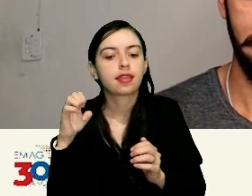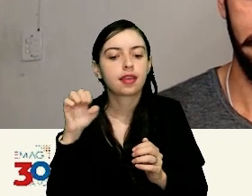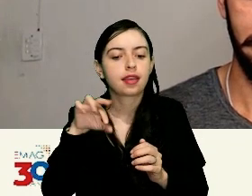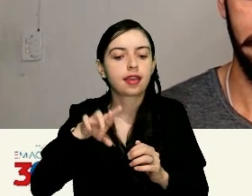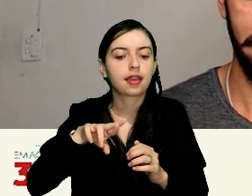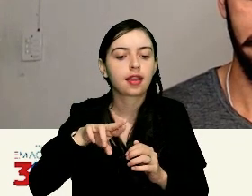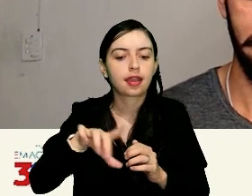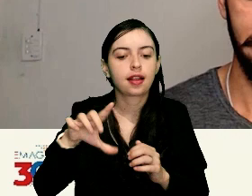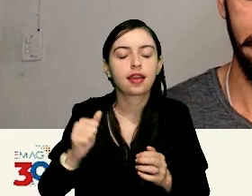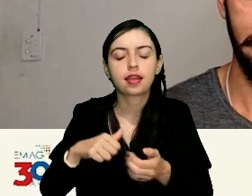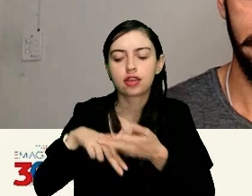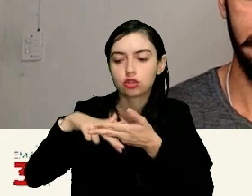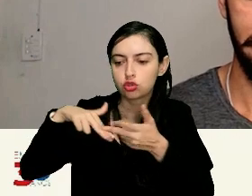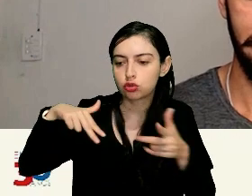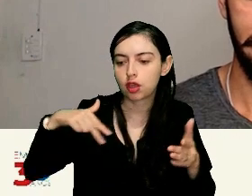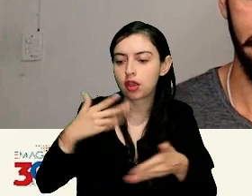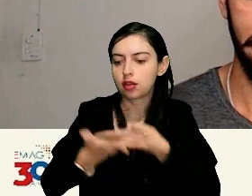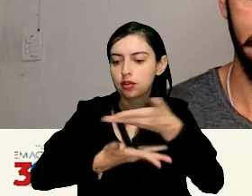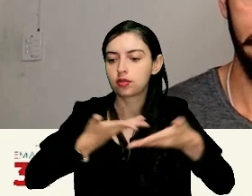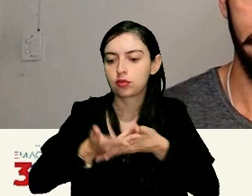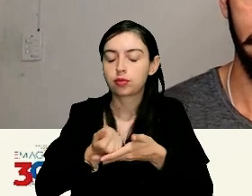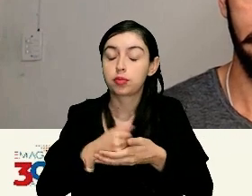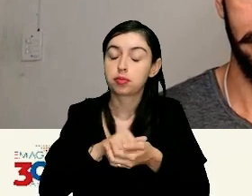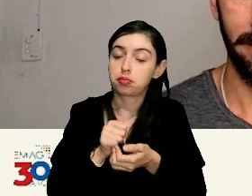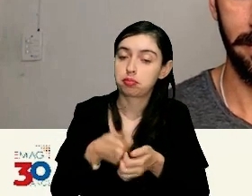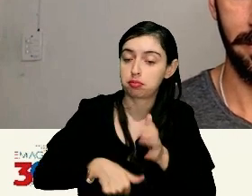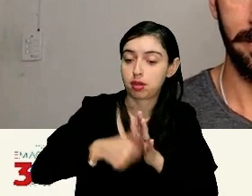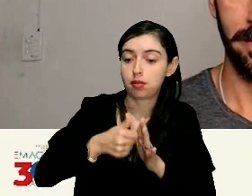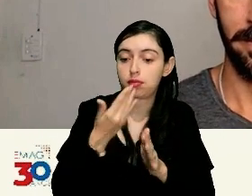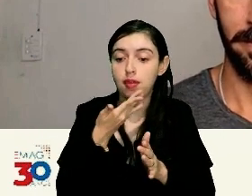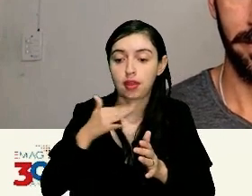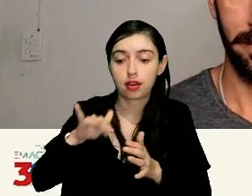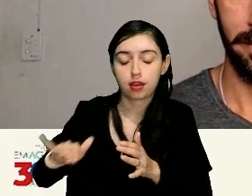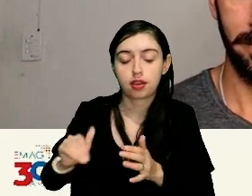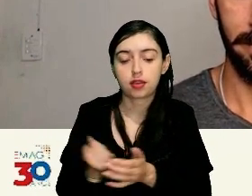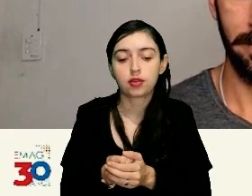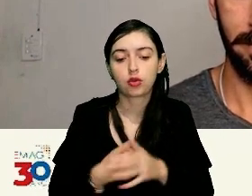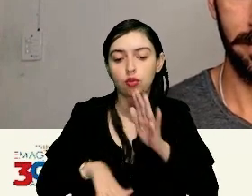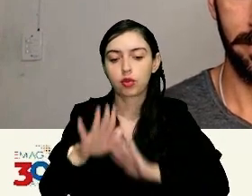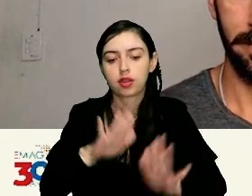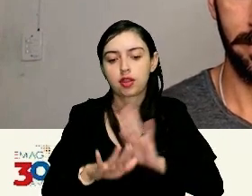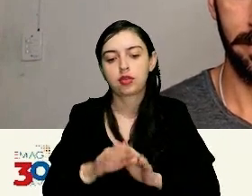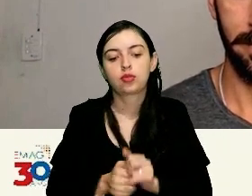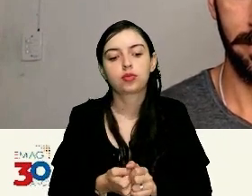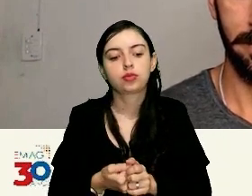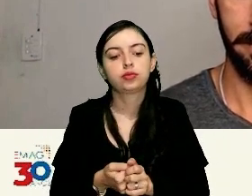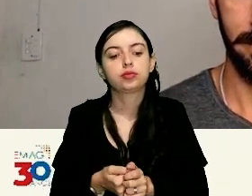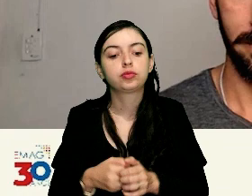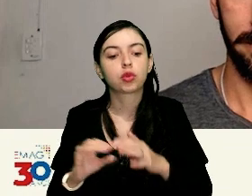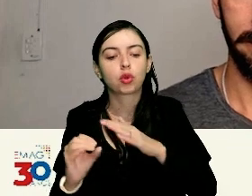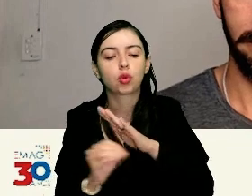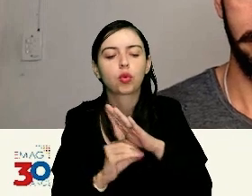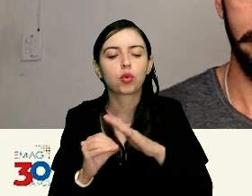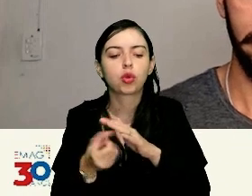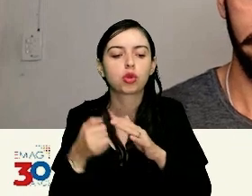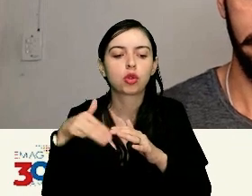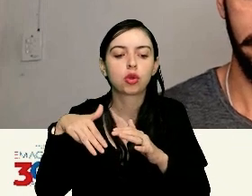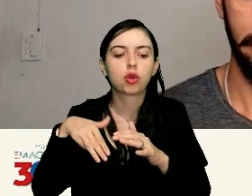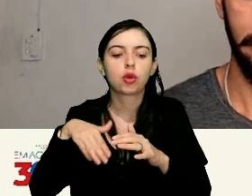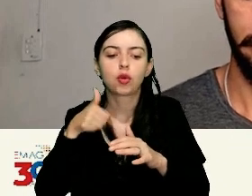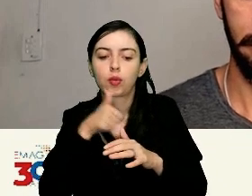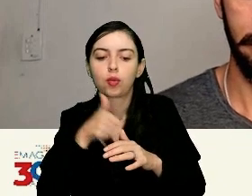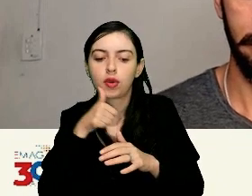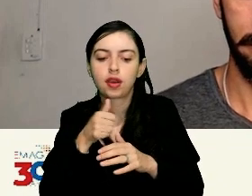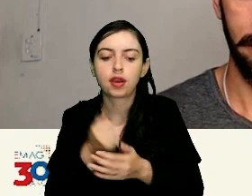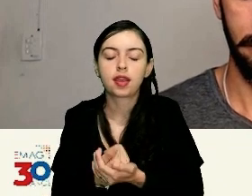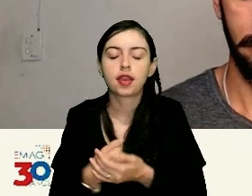primeira infância e cuidado. Signatário da ONU Mulheres, integrante dos grupos de trabalho Criança e Adolescente, da Rede Nossa São